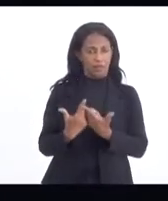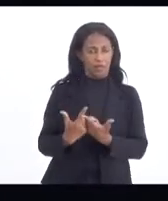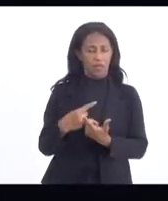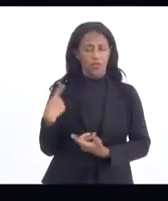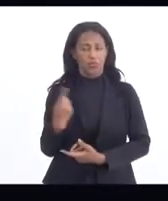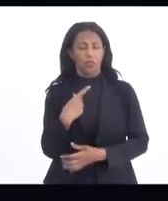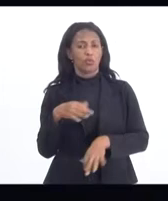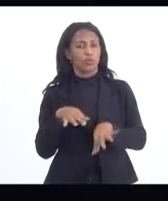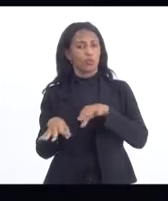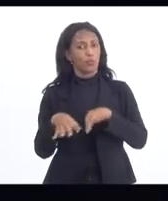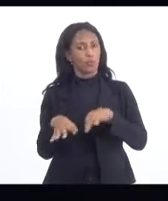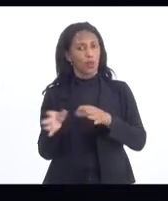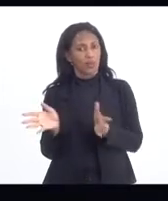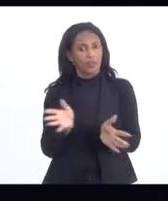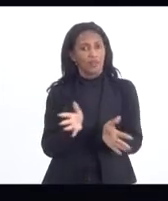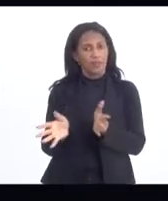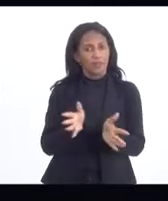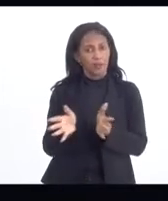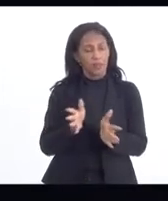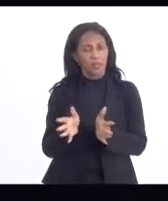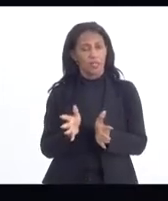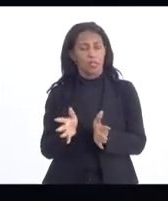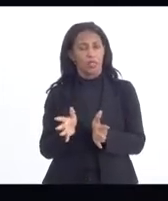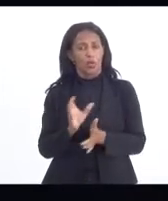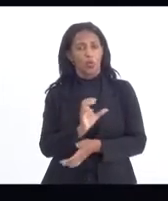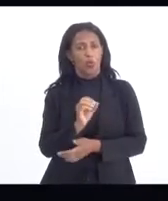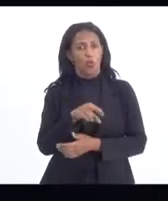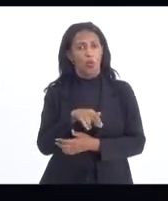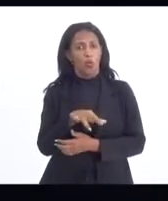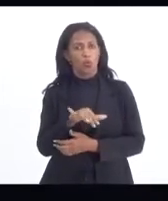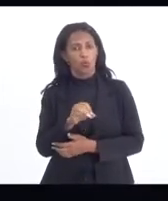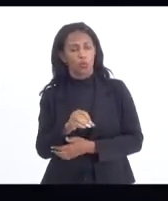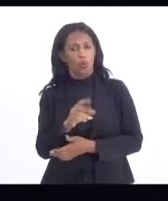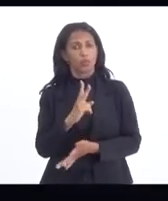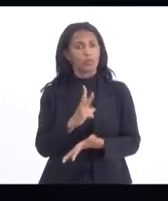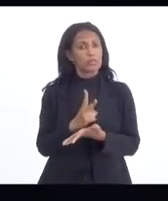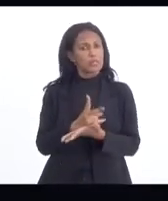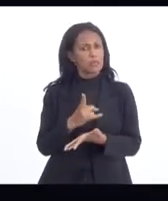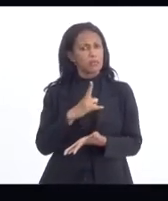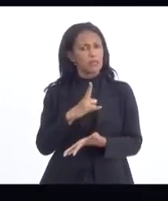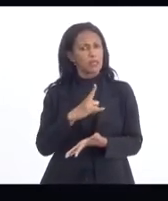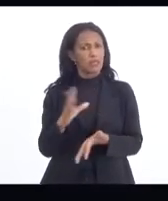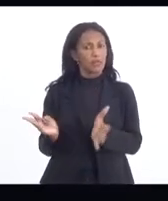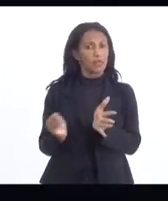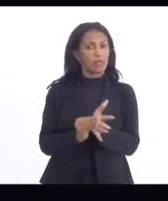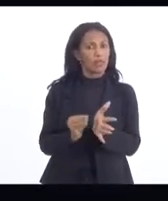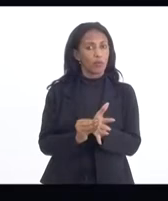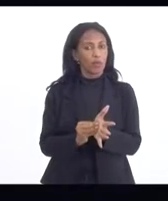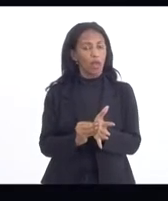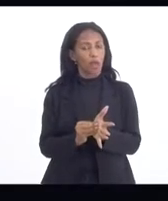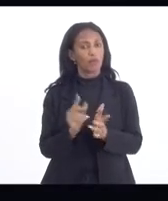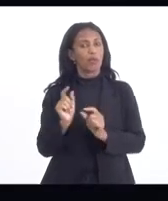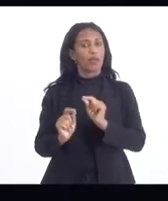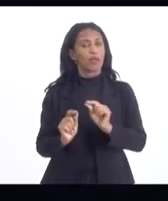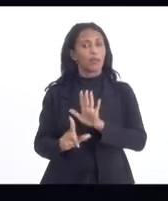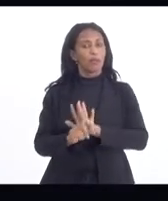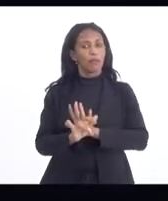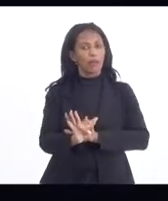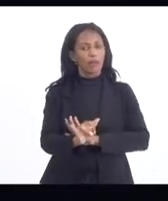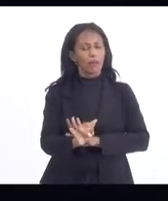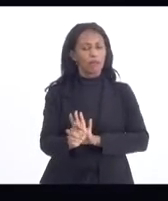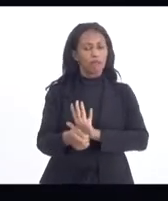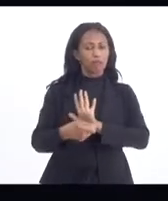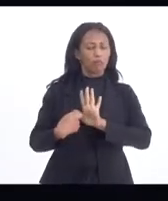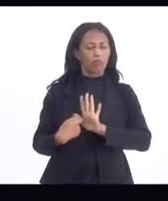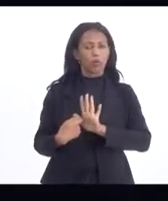nosso projeto que viabiliza os consórcios. Consórcio sempre existiu. O que faltava no consórcio era uma lei de autoria